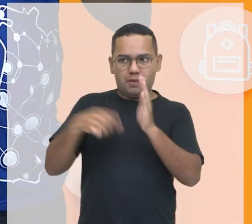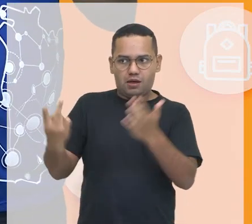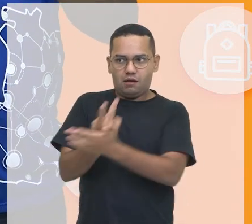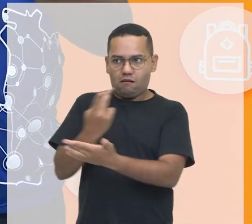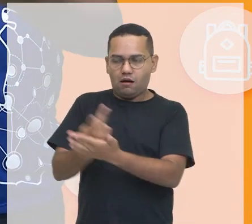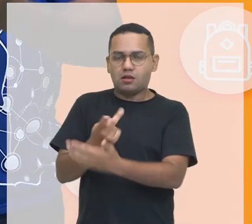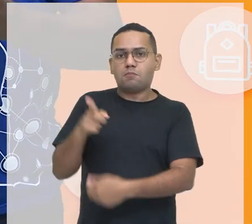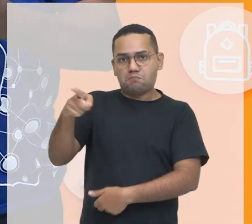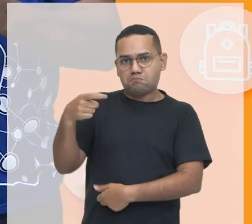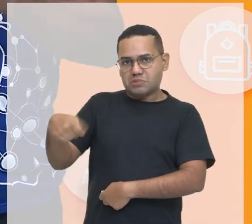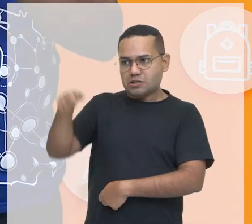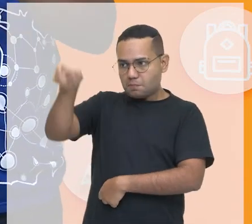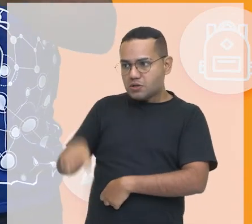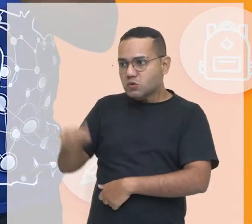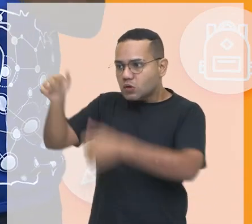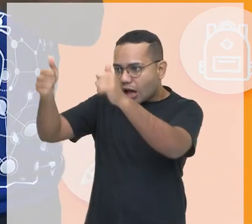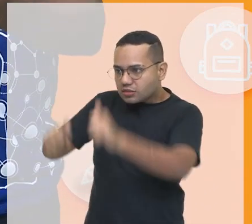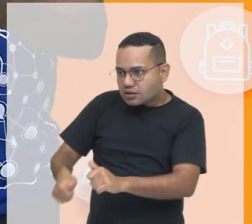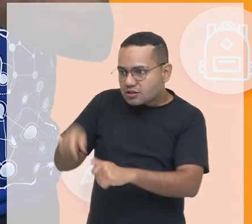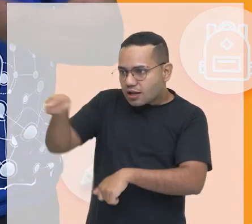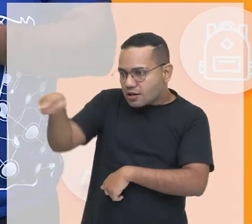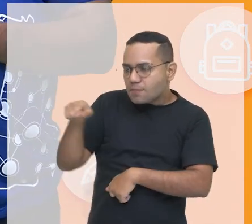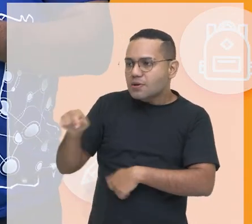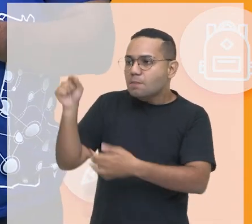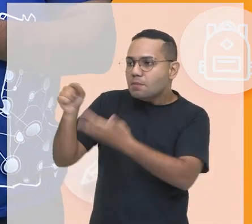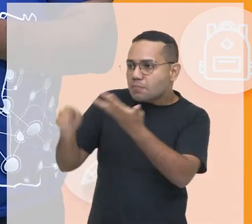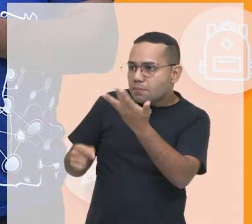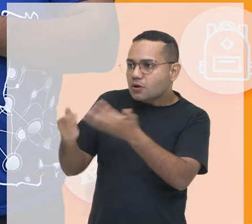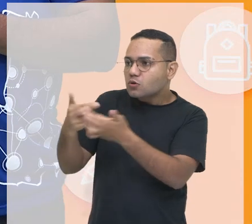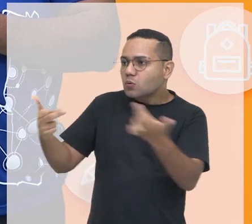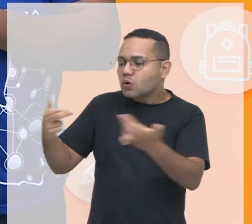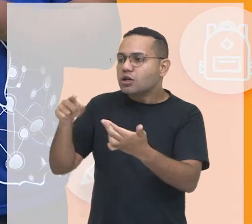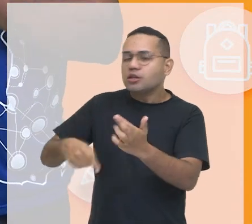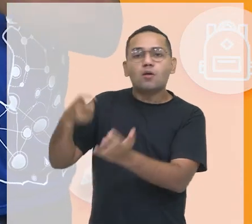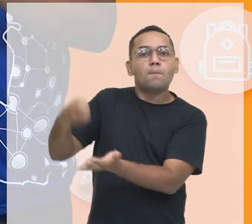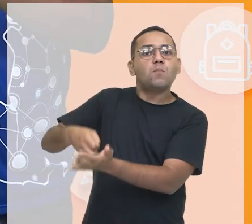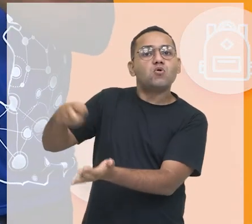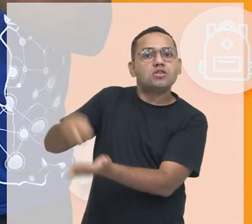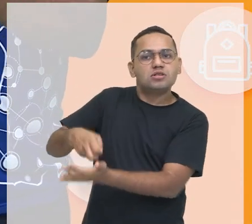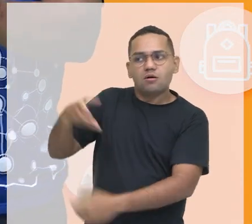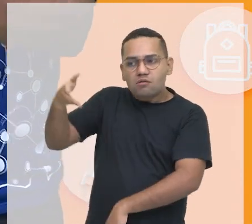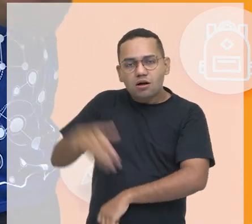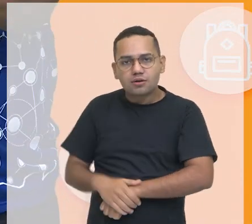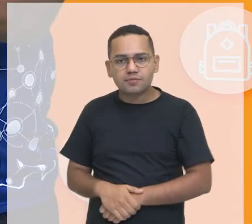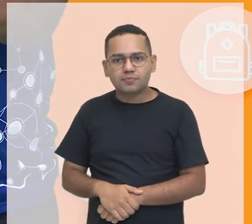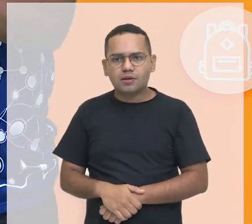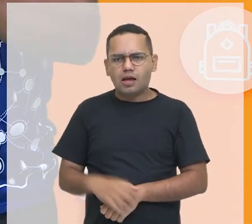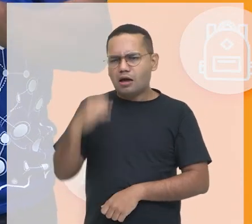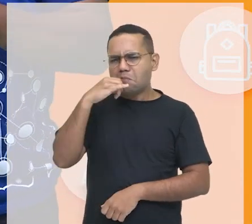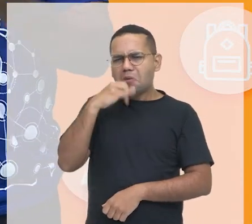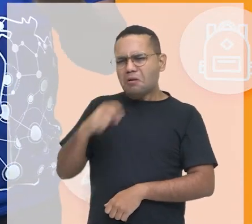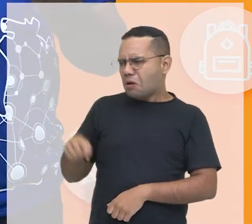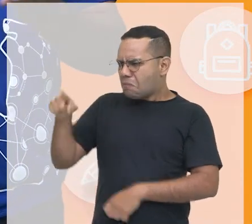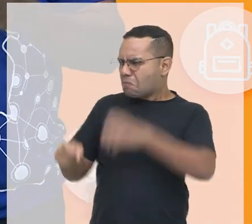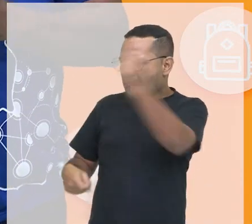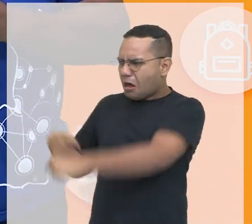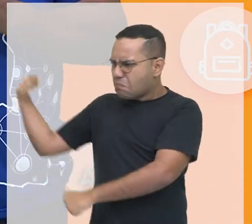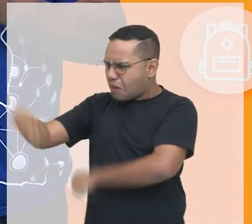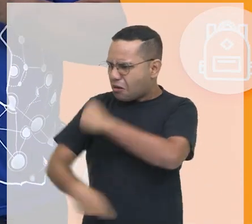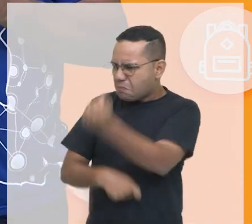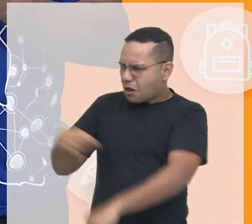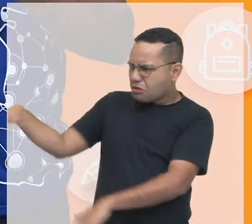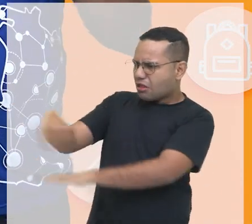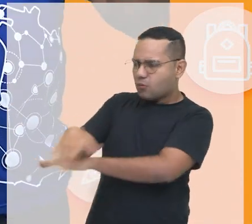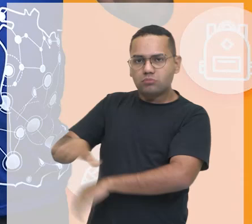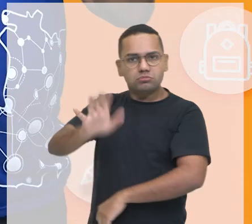é julgado por isso e ele tem que ser punido por isso. Não é para você lixar a pessoa na rua, está errado. Não